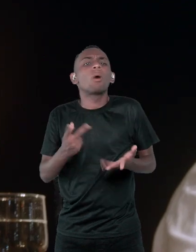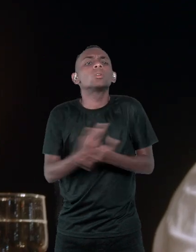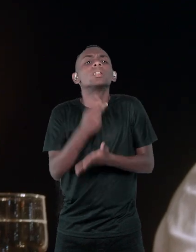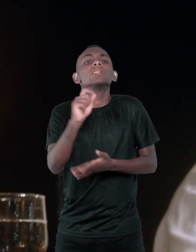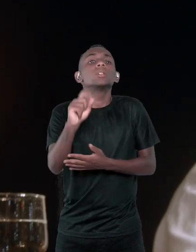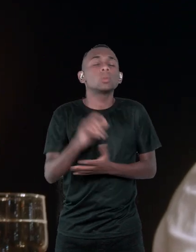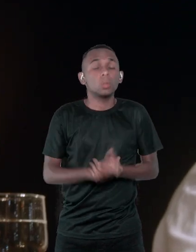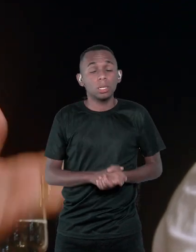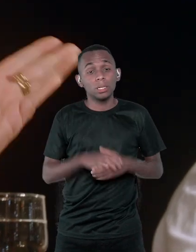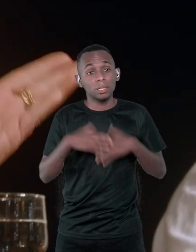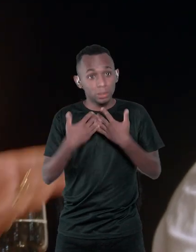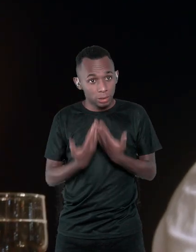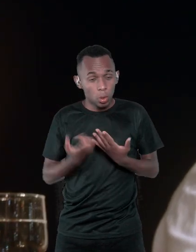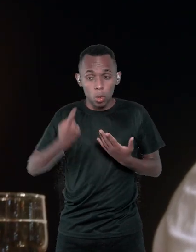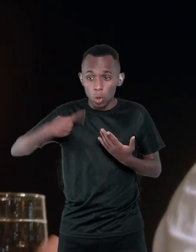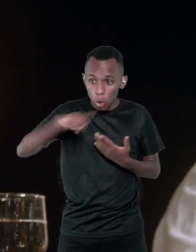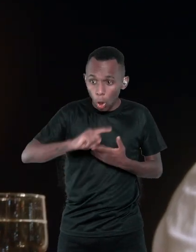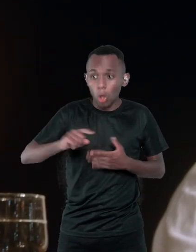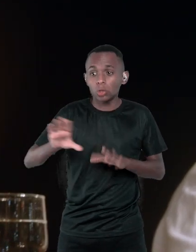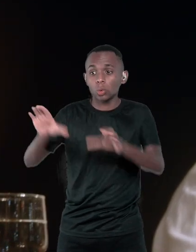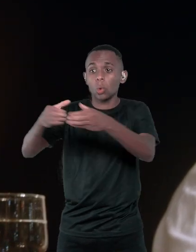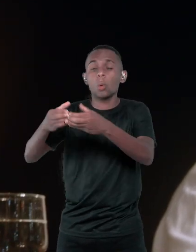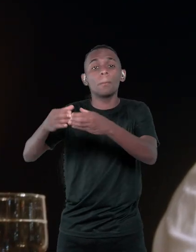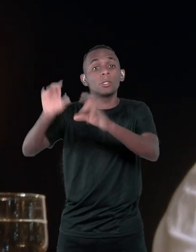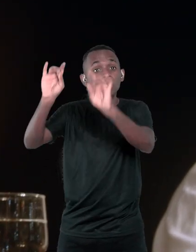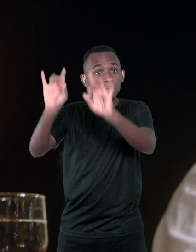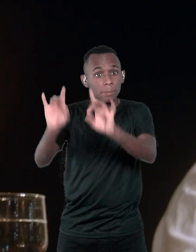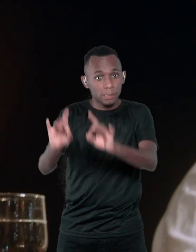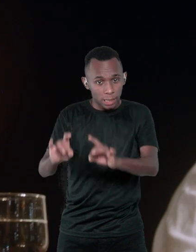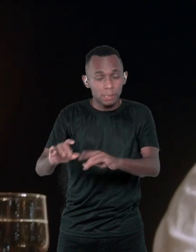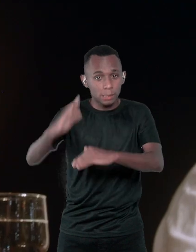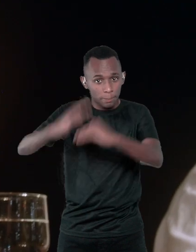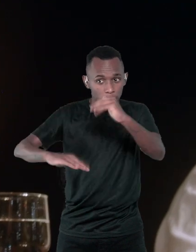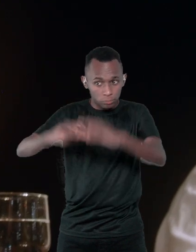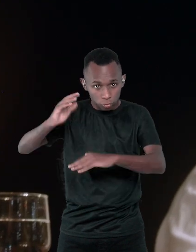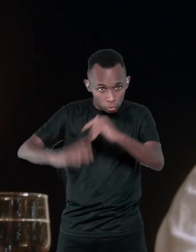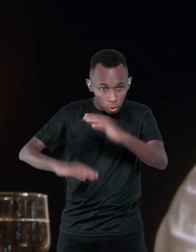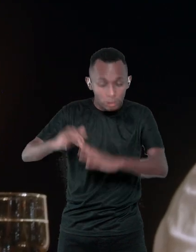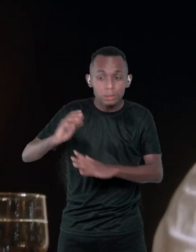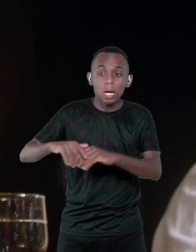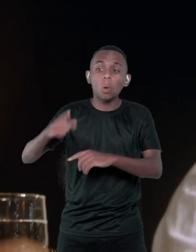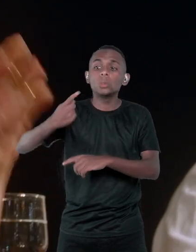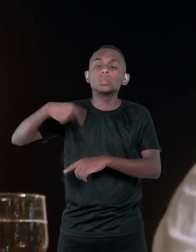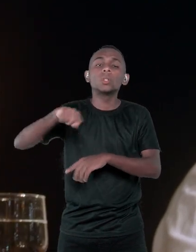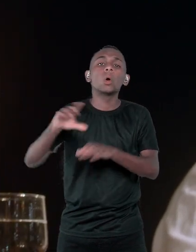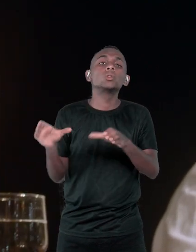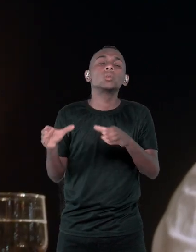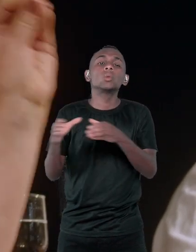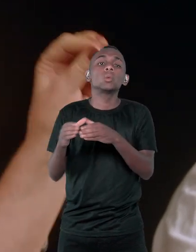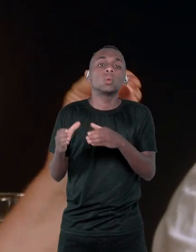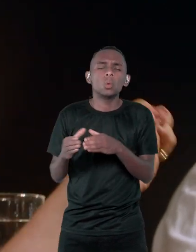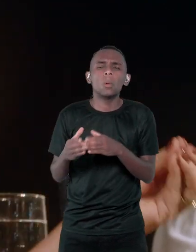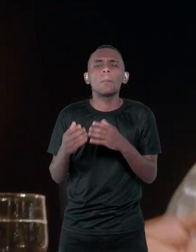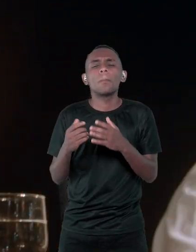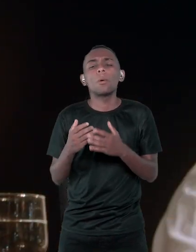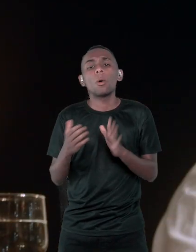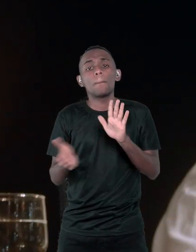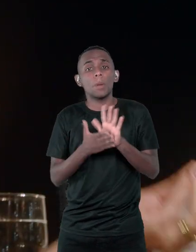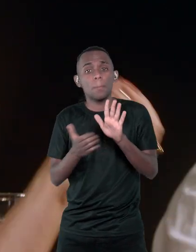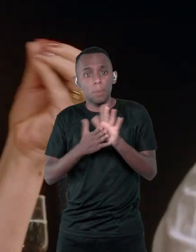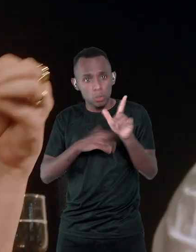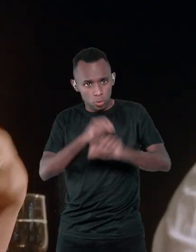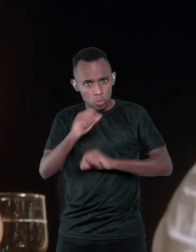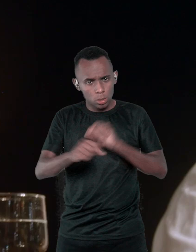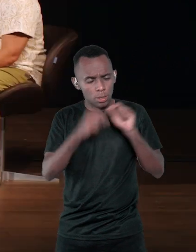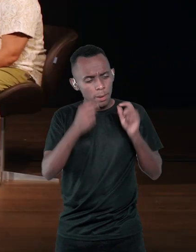aí que a gente reuniu um grupo de especialistas que trabalham com a gente e se propôs a olhar para essa questão do significado,